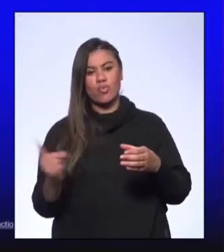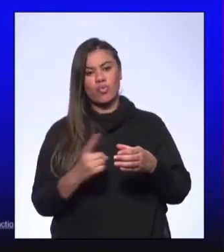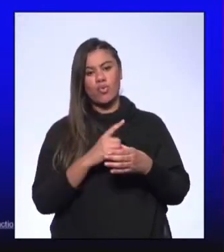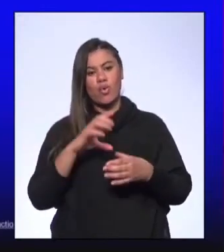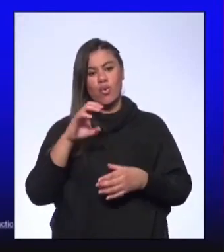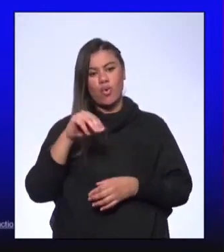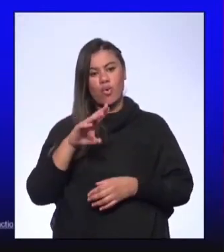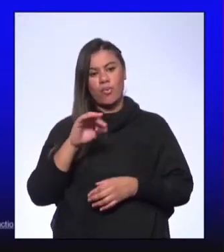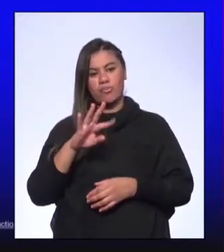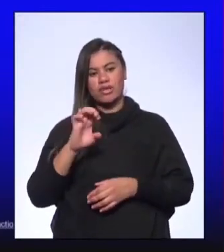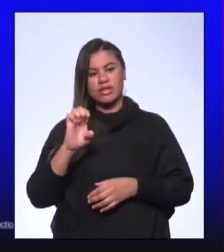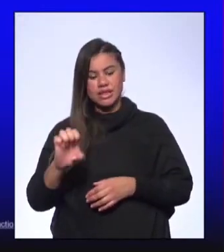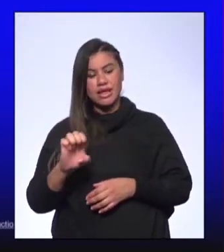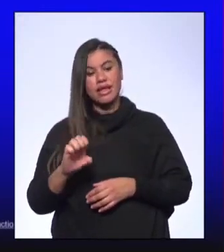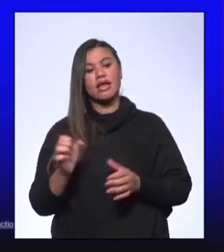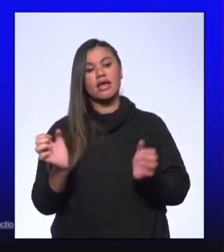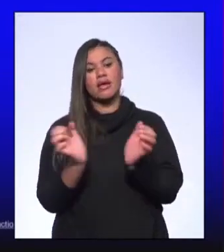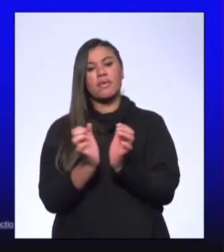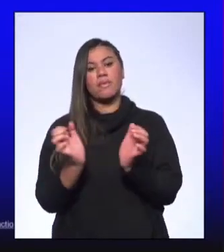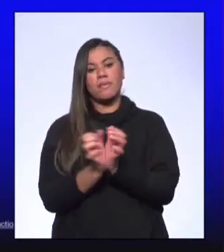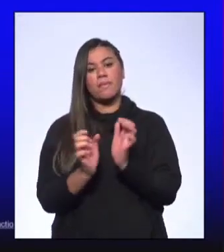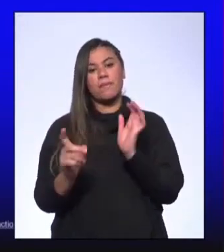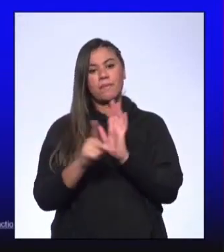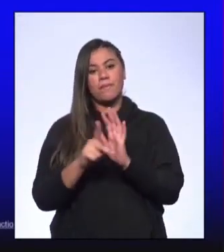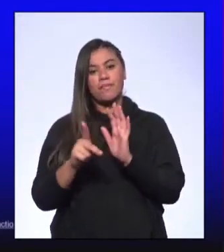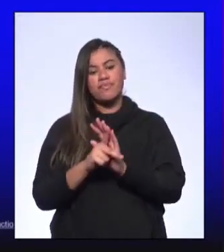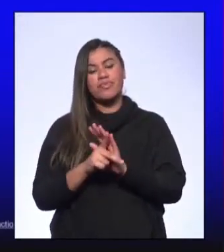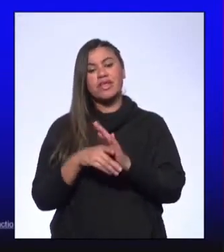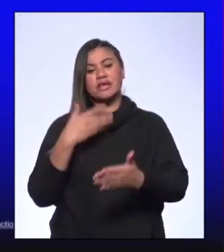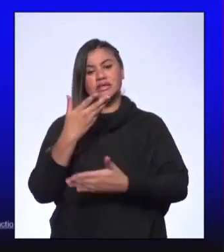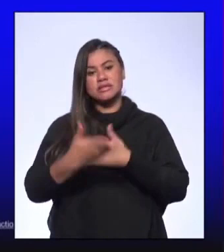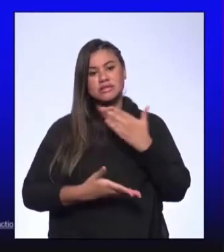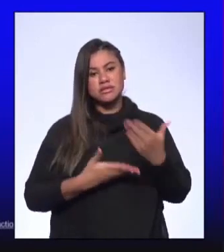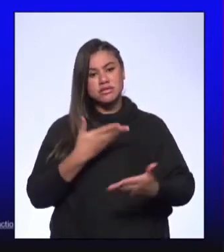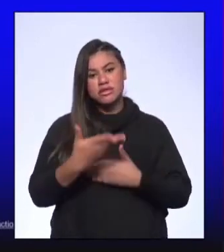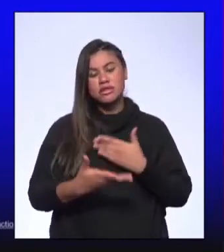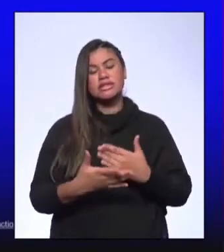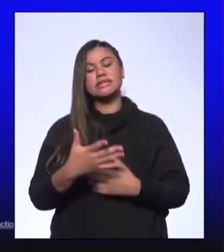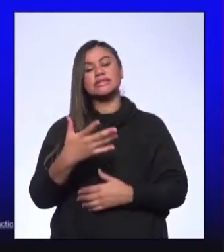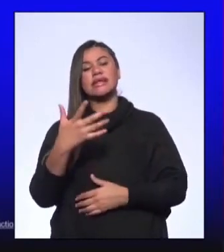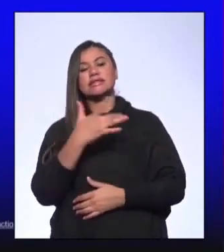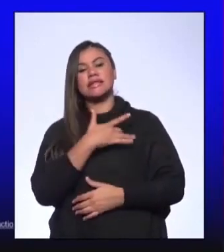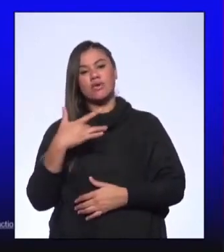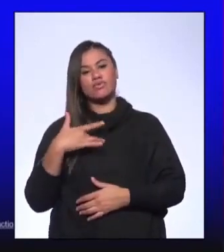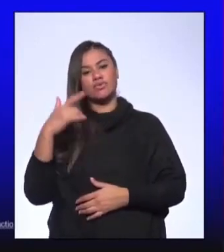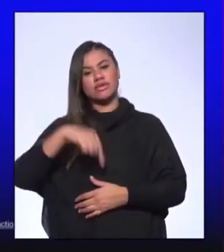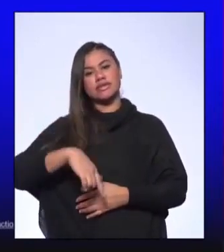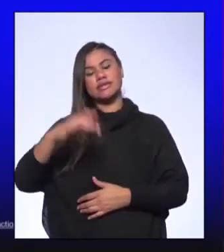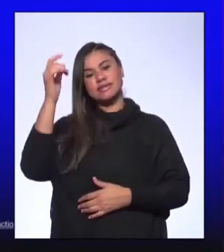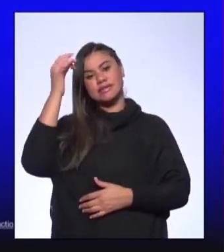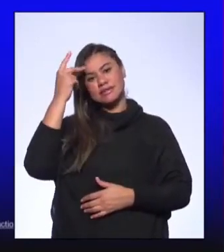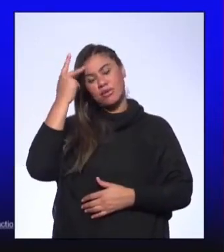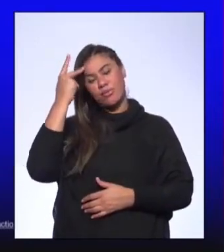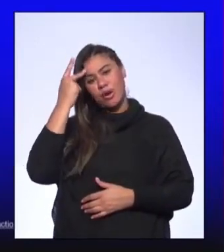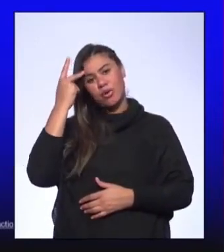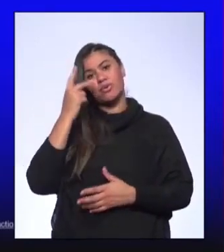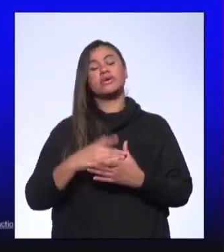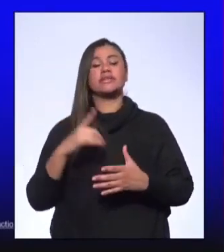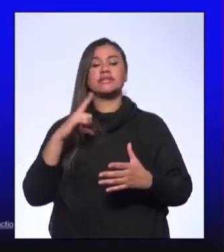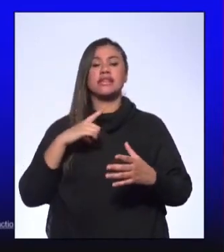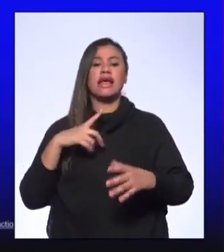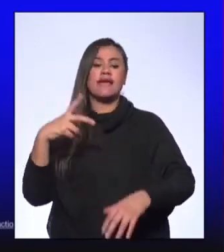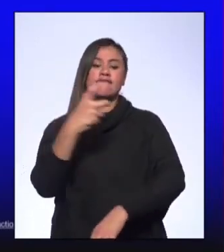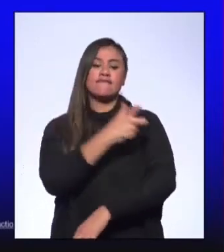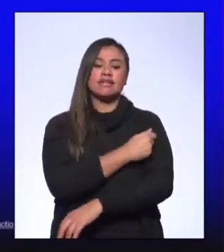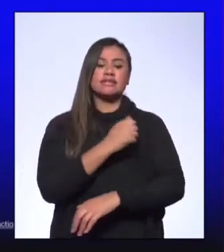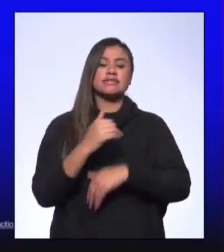Imunizações da Secretaria da Saúde do Estado de São Paulo há muitos anos, e há várias vacinas, vamos dizer, em desenvolvimento, né?